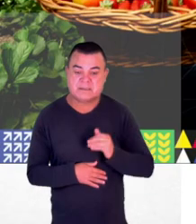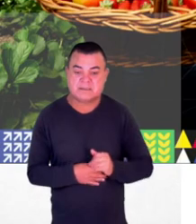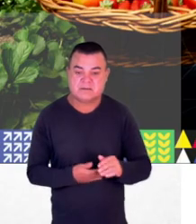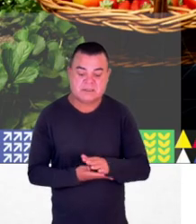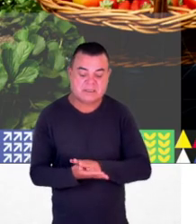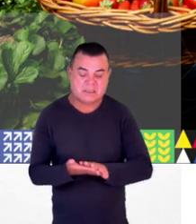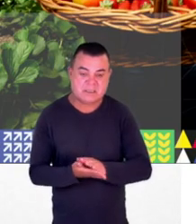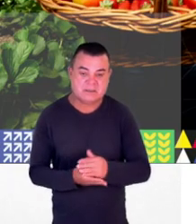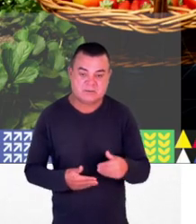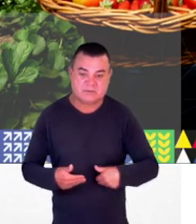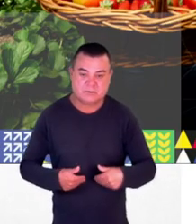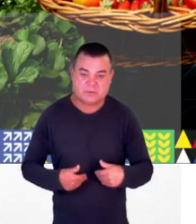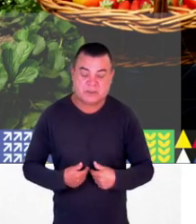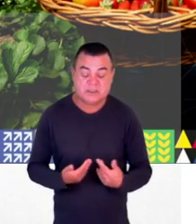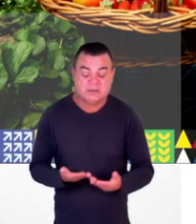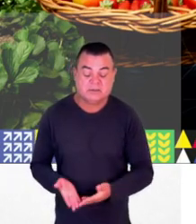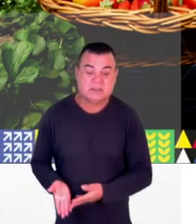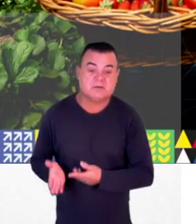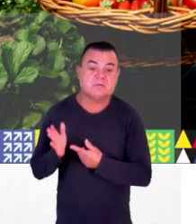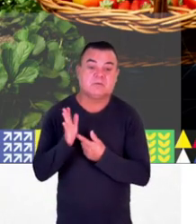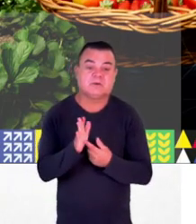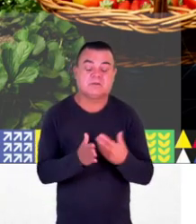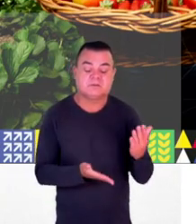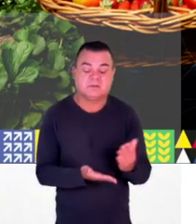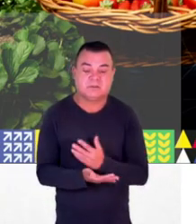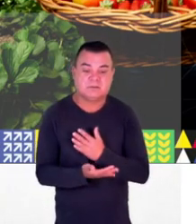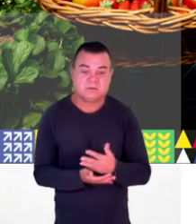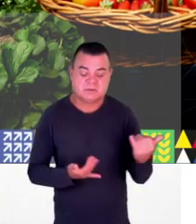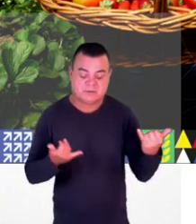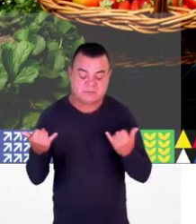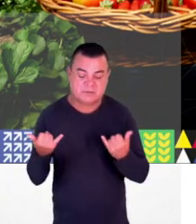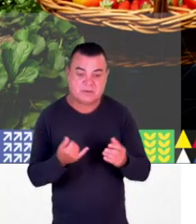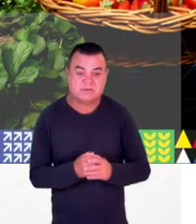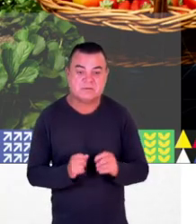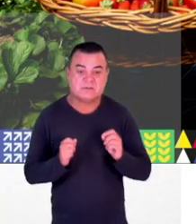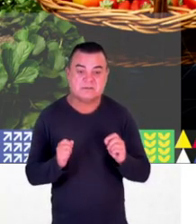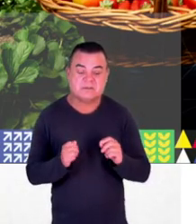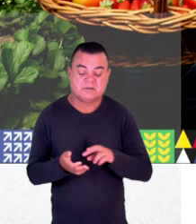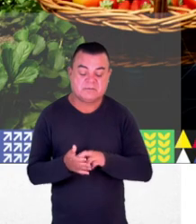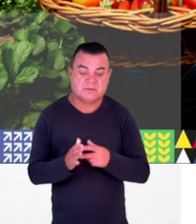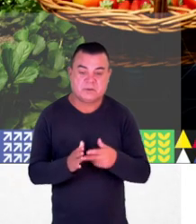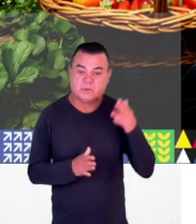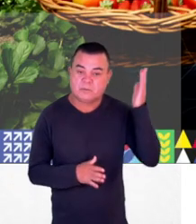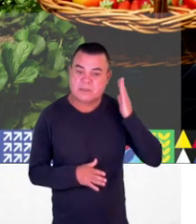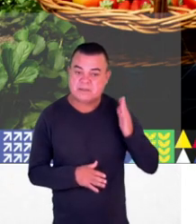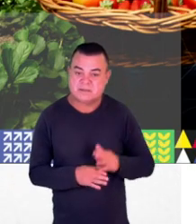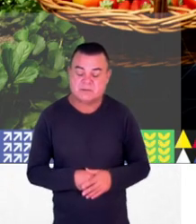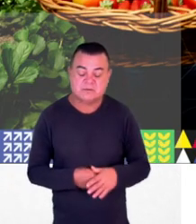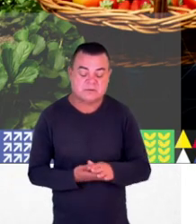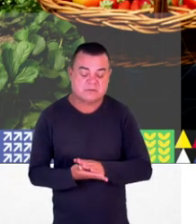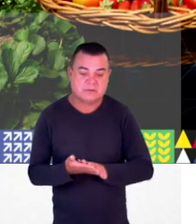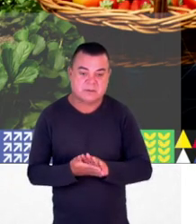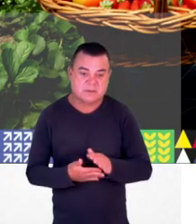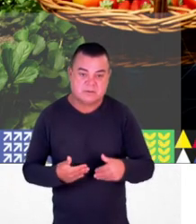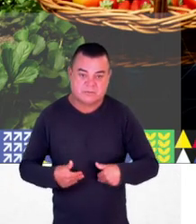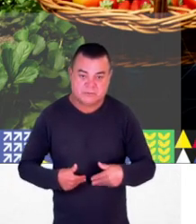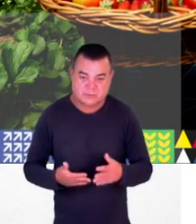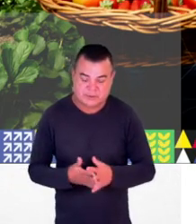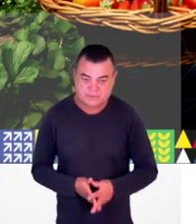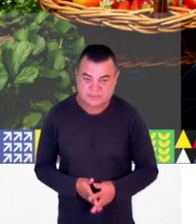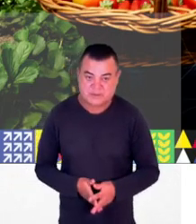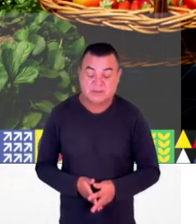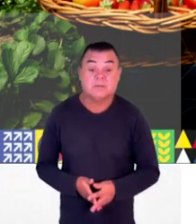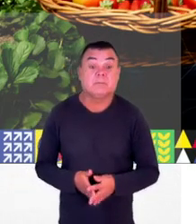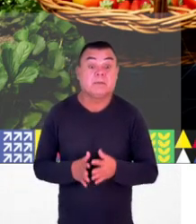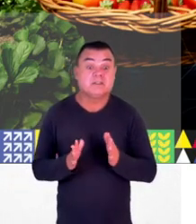trazendo então alguns dados aqui eh do que é o Brasil sem fome mas já muito bem acho